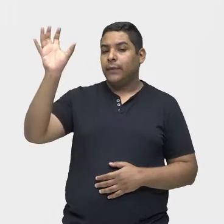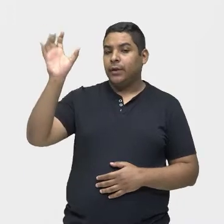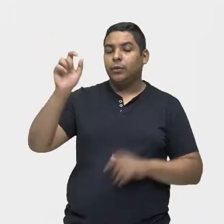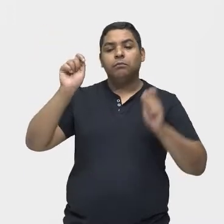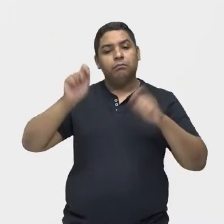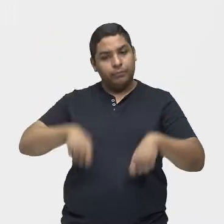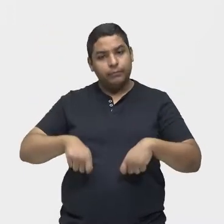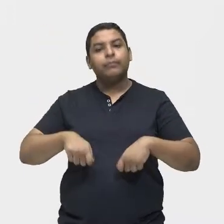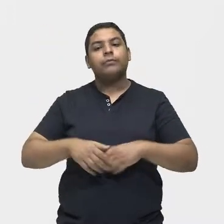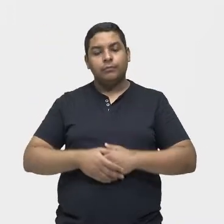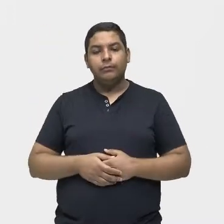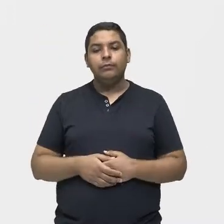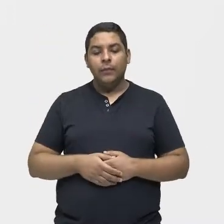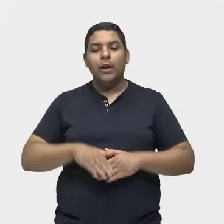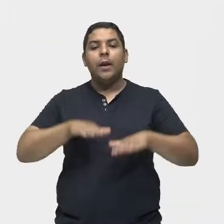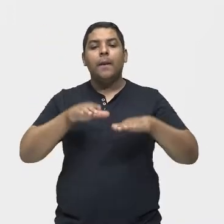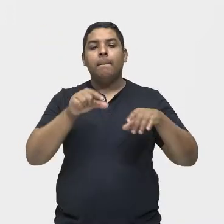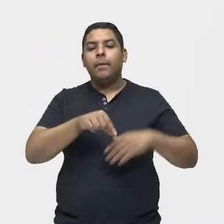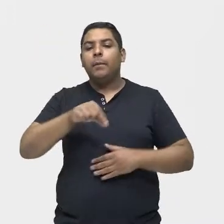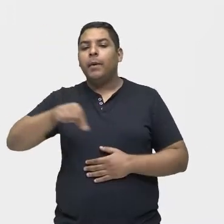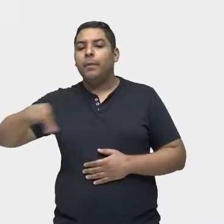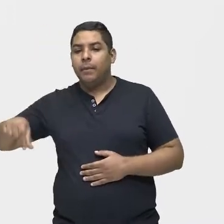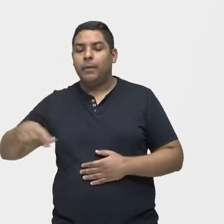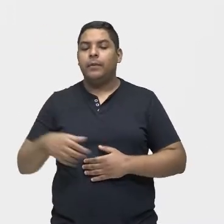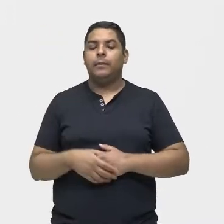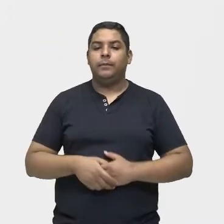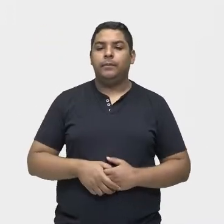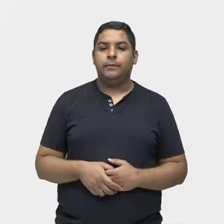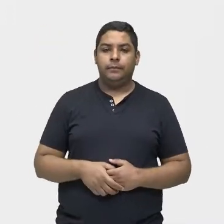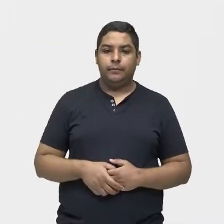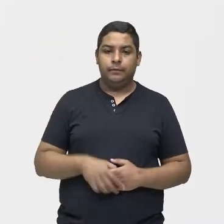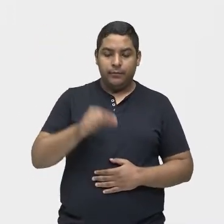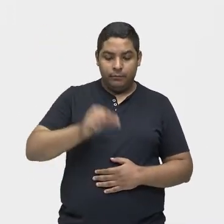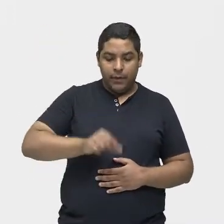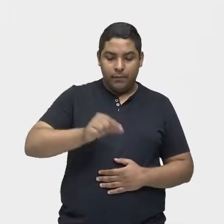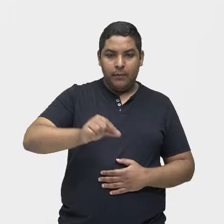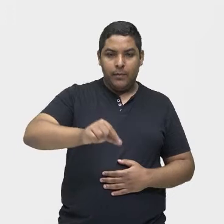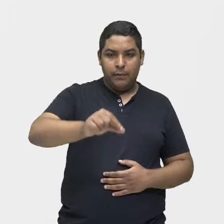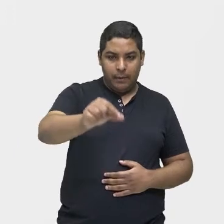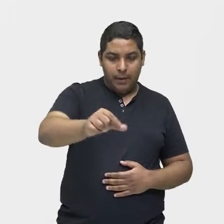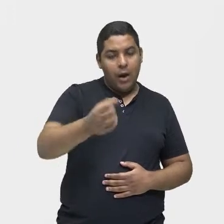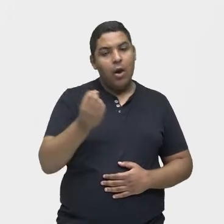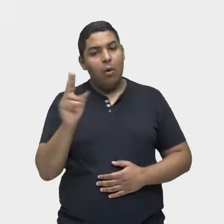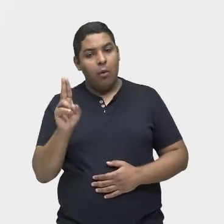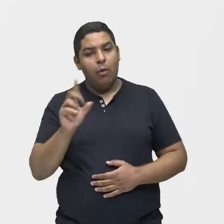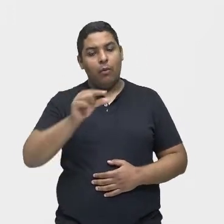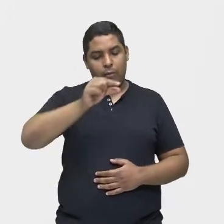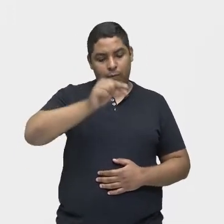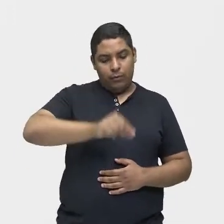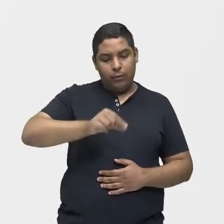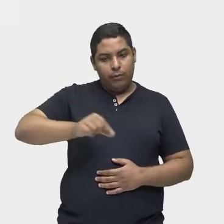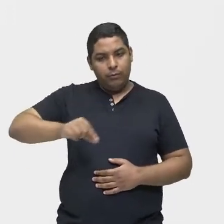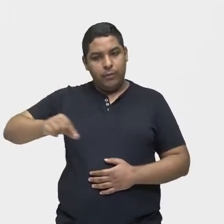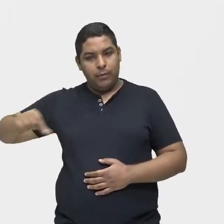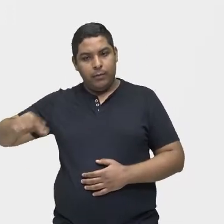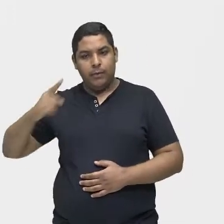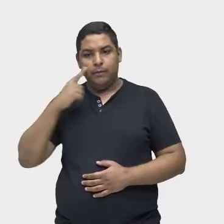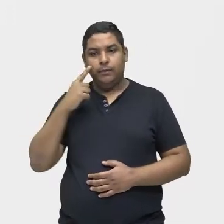movimentar quantas casas quiser, sempre na vertical ou na diagonal ou na